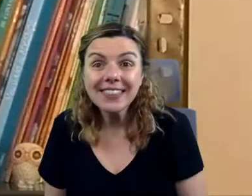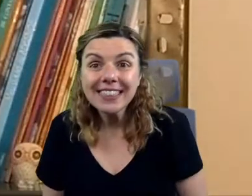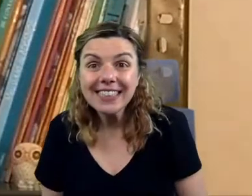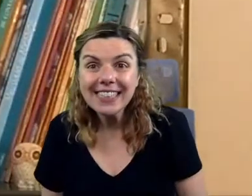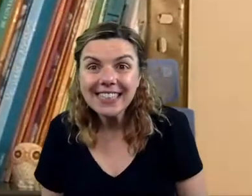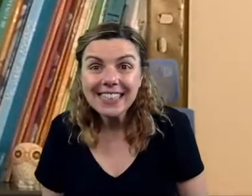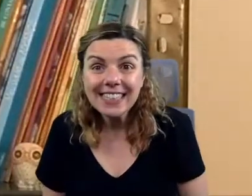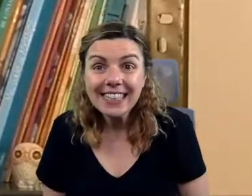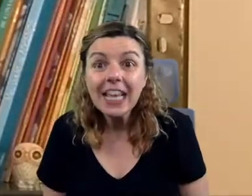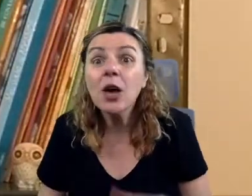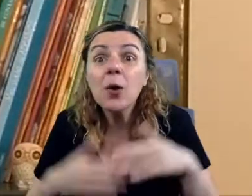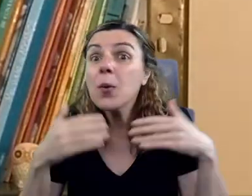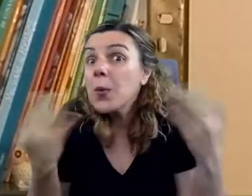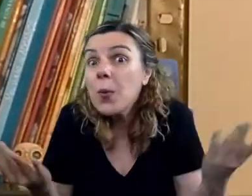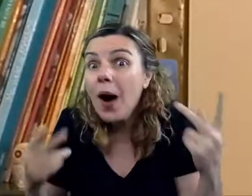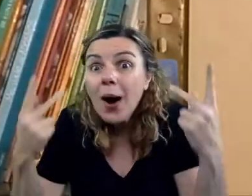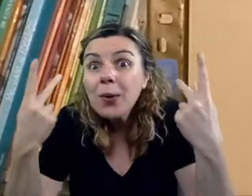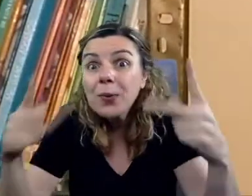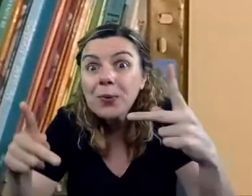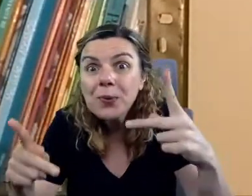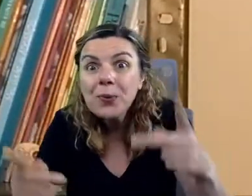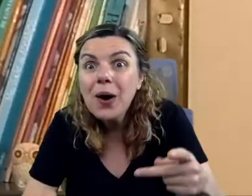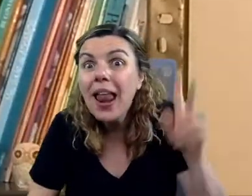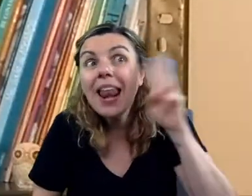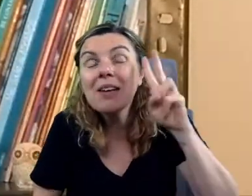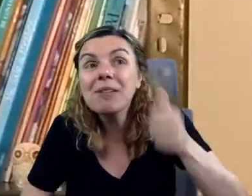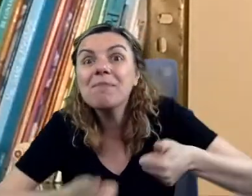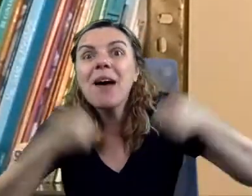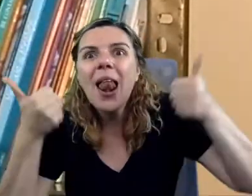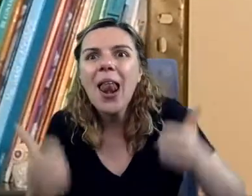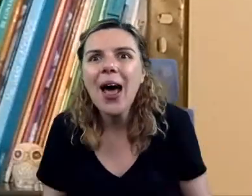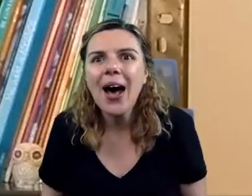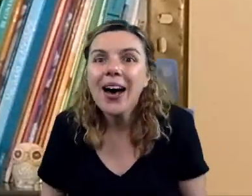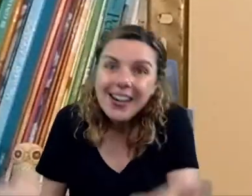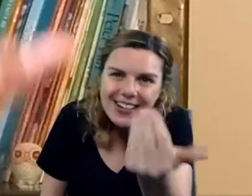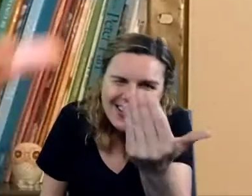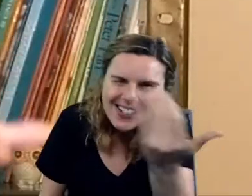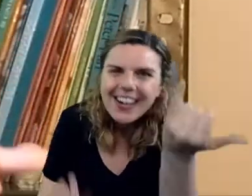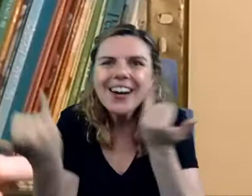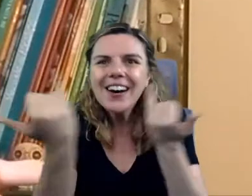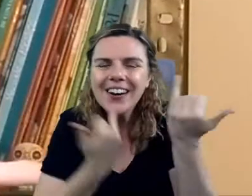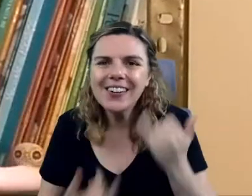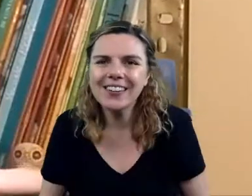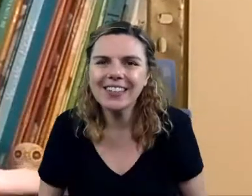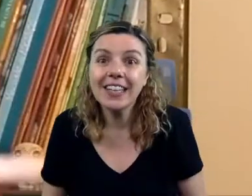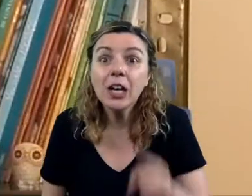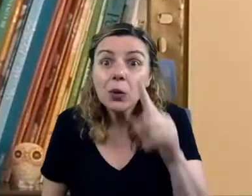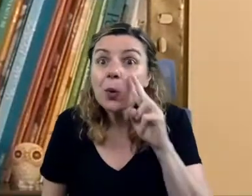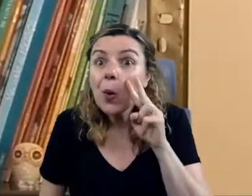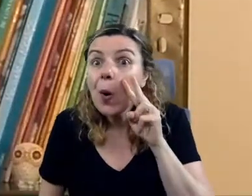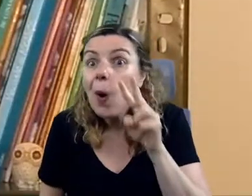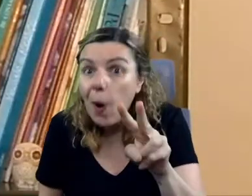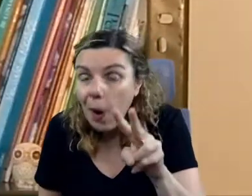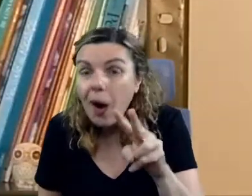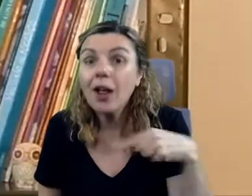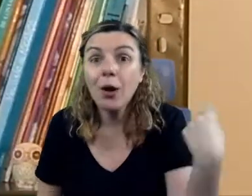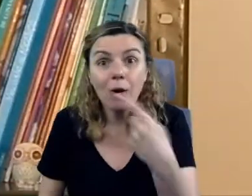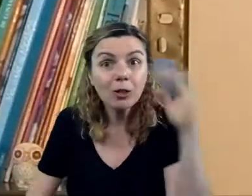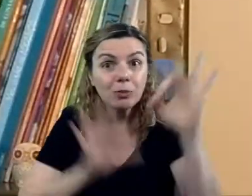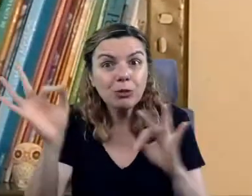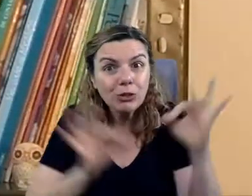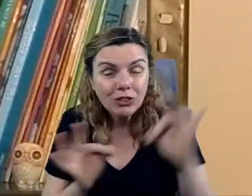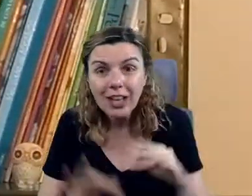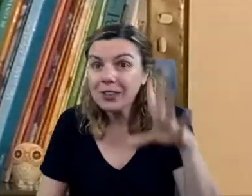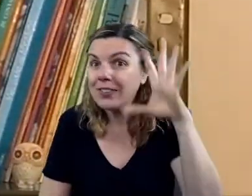E vocês? Quais são as suas melhores lembranças? Contem pra gente. É só procurar pelo Canto